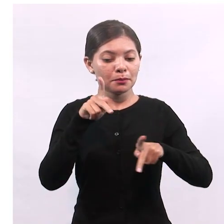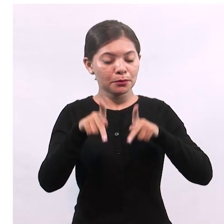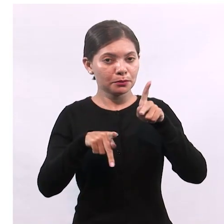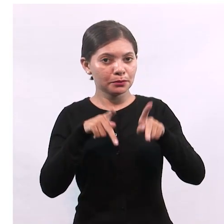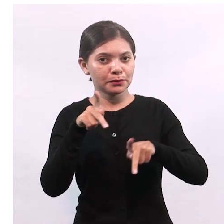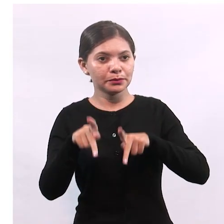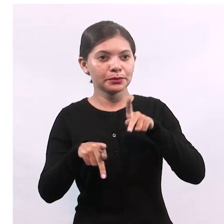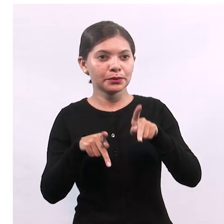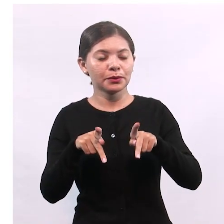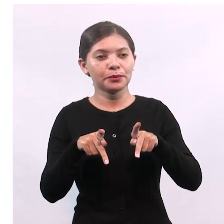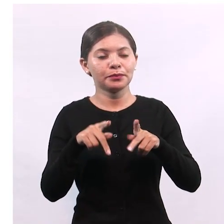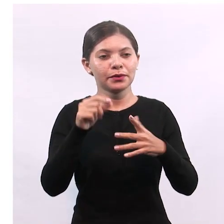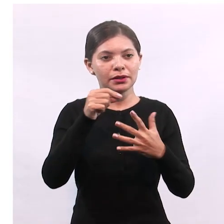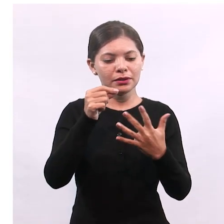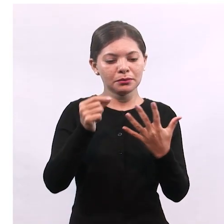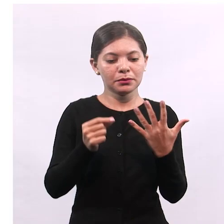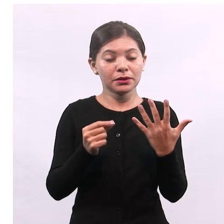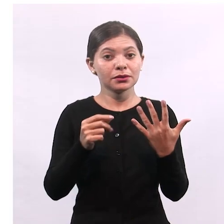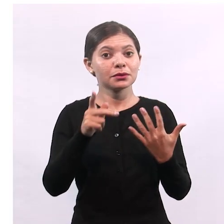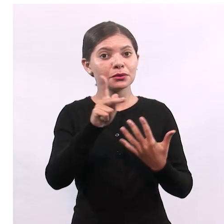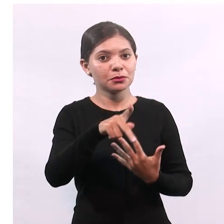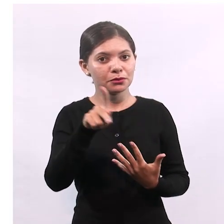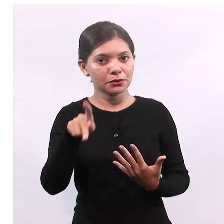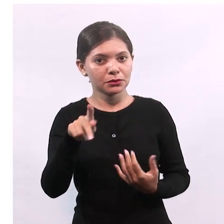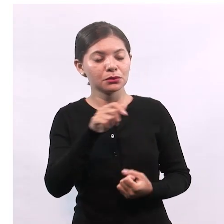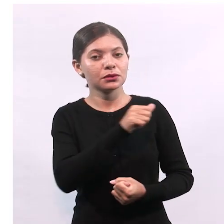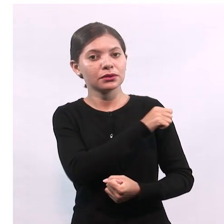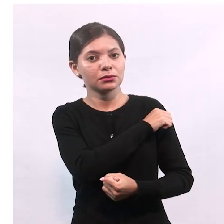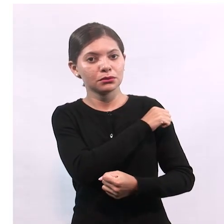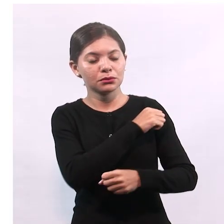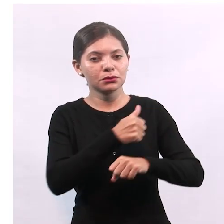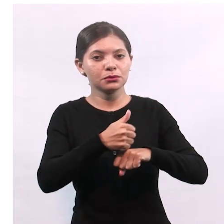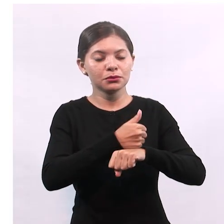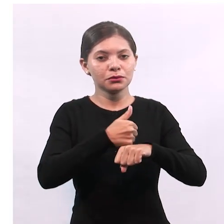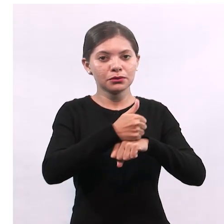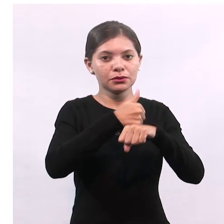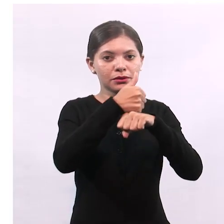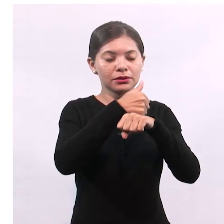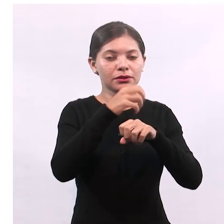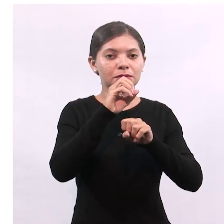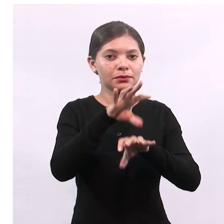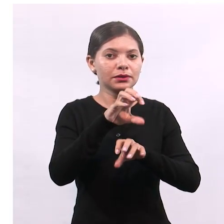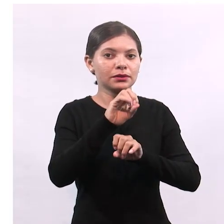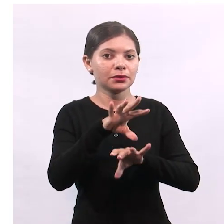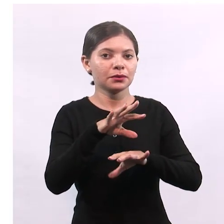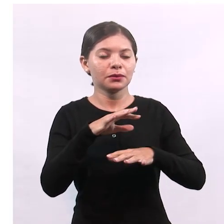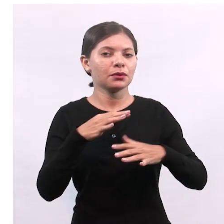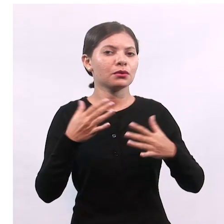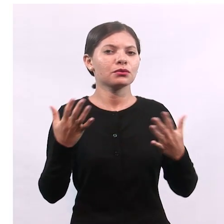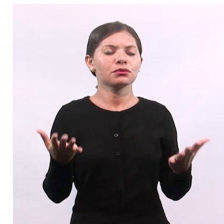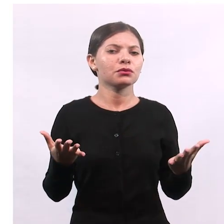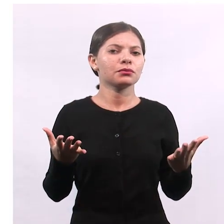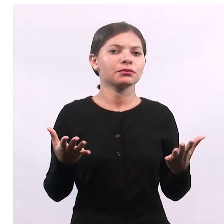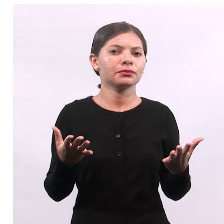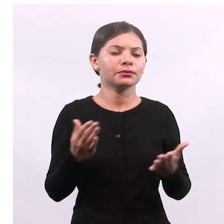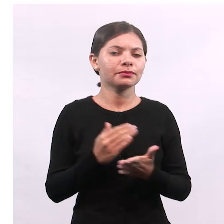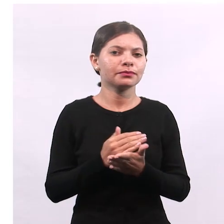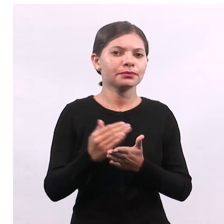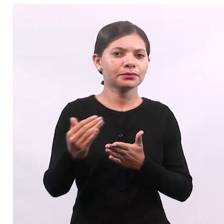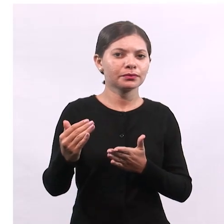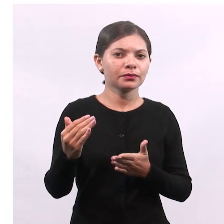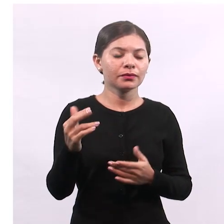elementos são os professores alunos e os profissionais da educação como que é feito isso a partir de